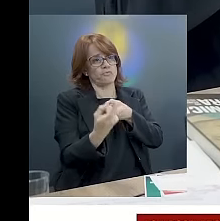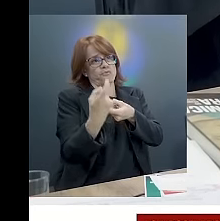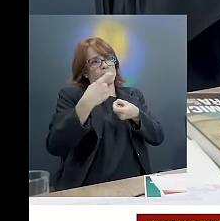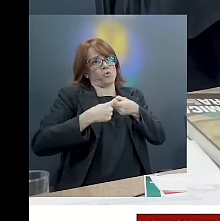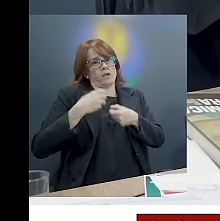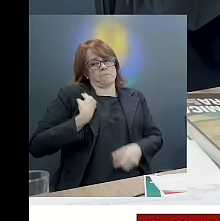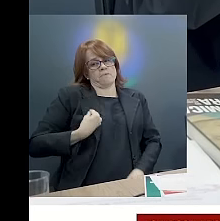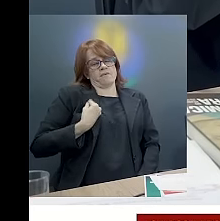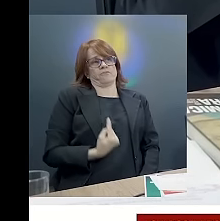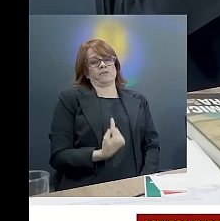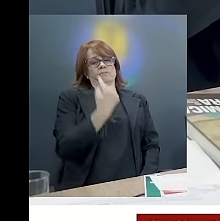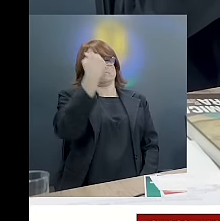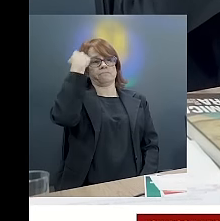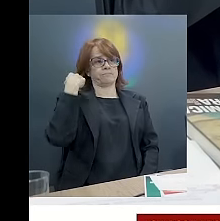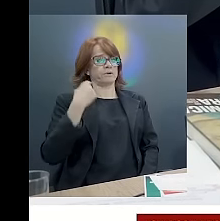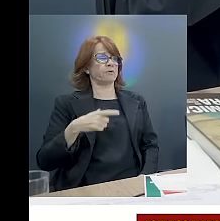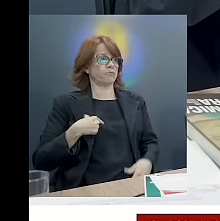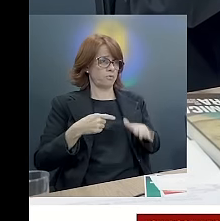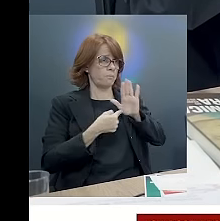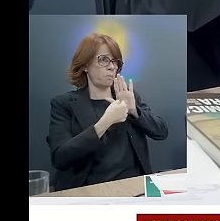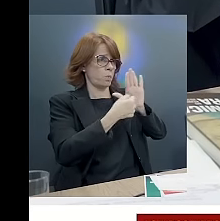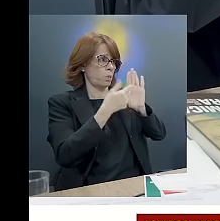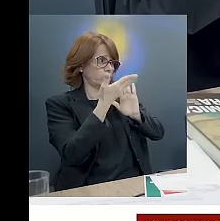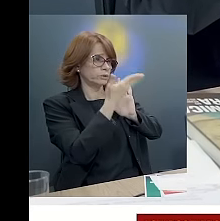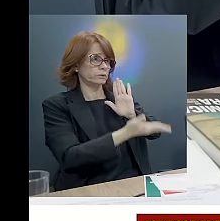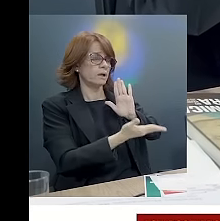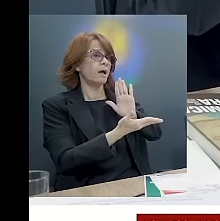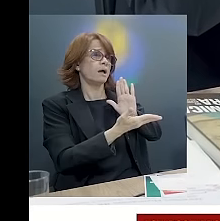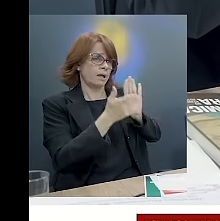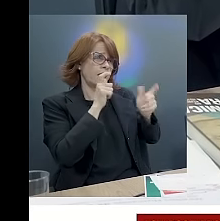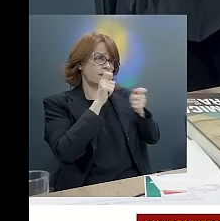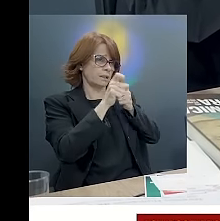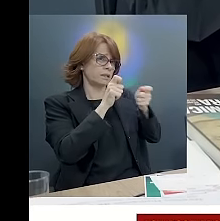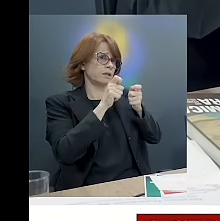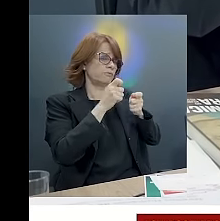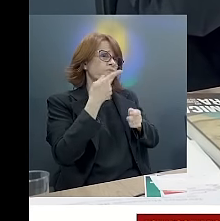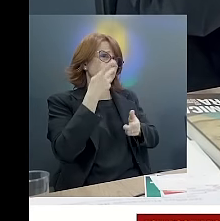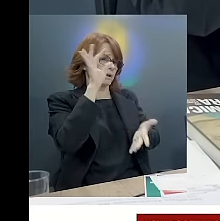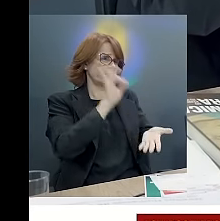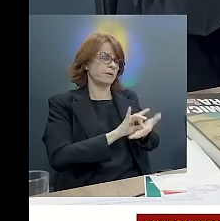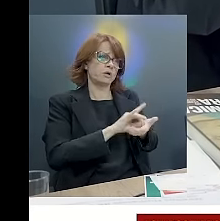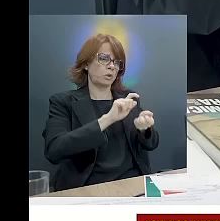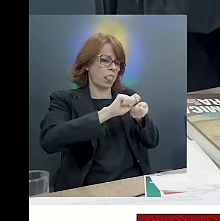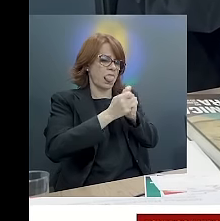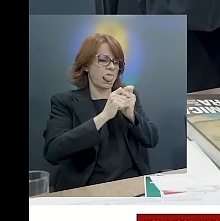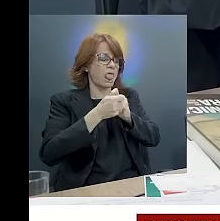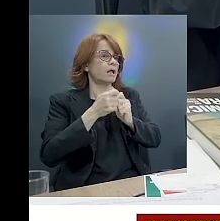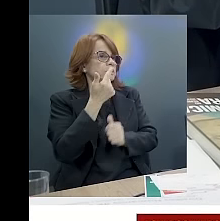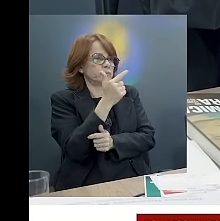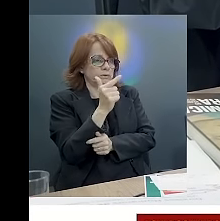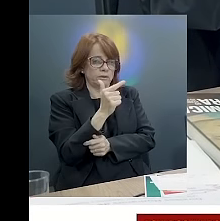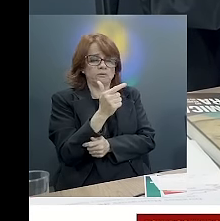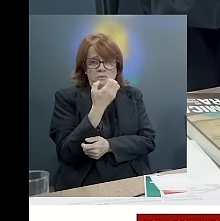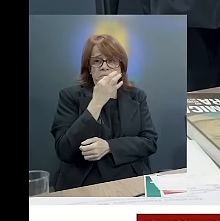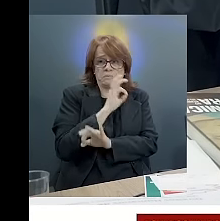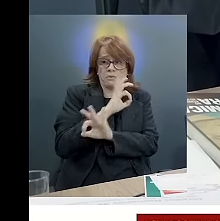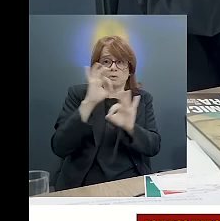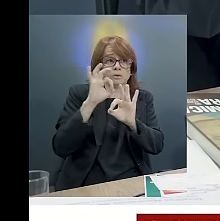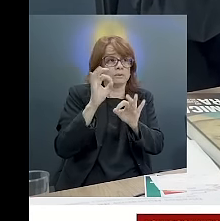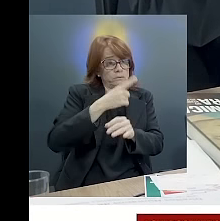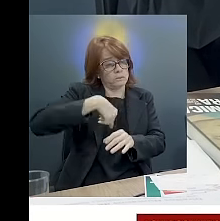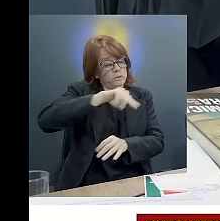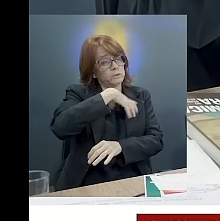propaganda veja aqui eu acho que uma entrevista que saiu o que eu falei realmente nada aqui foi deturpado que bom e a gente fica